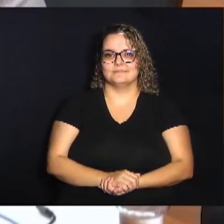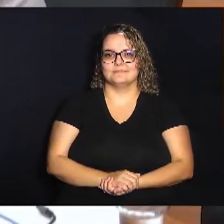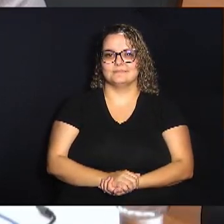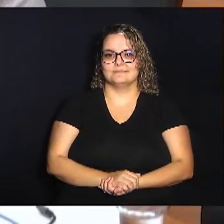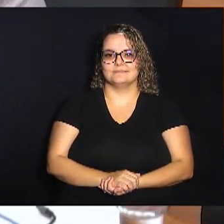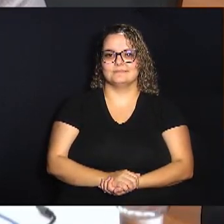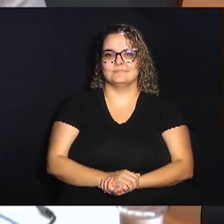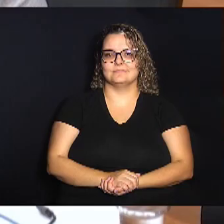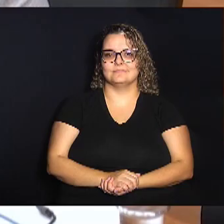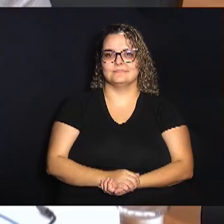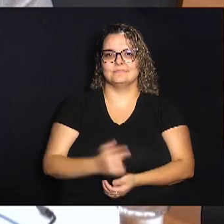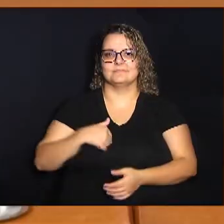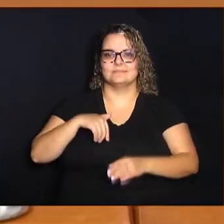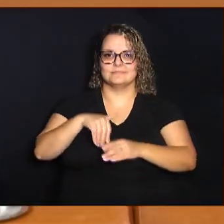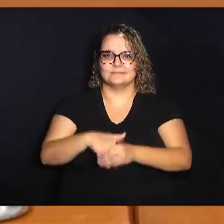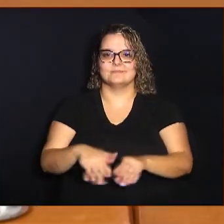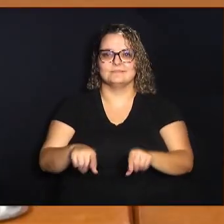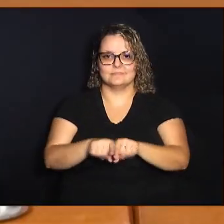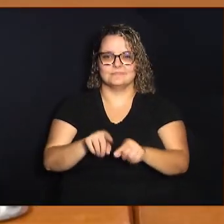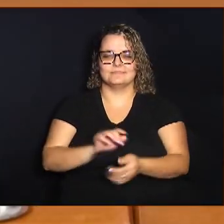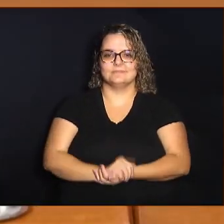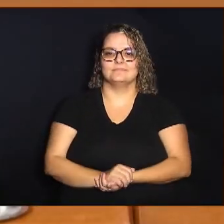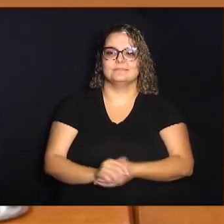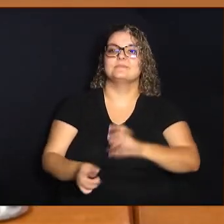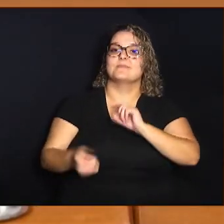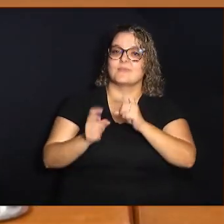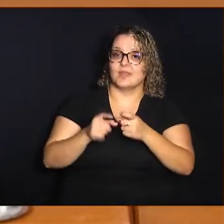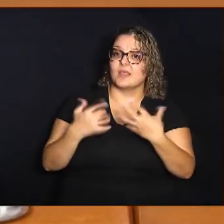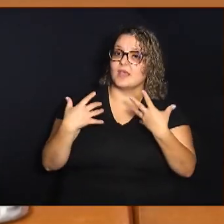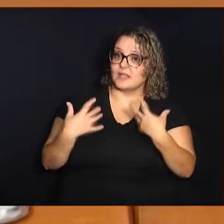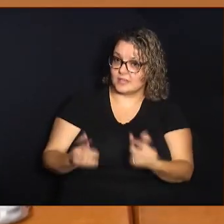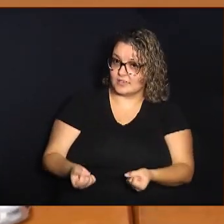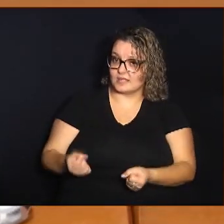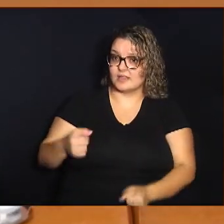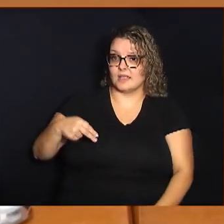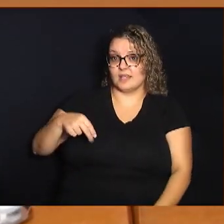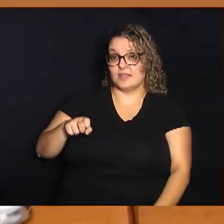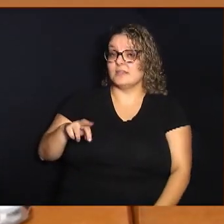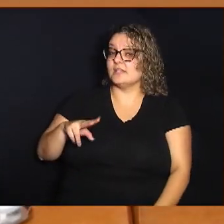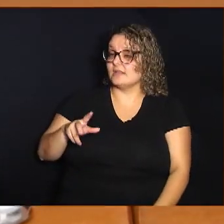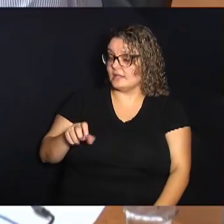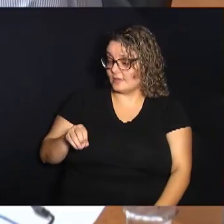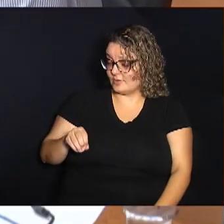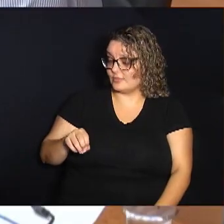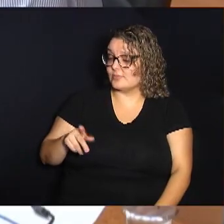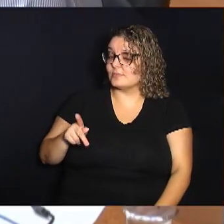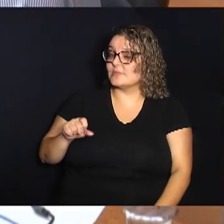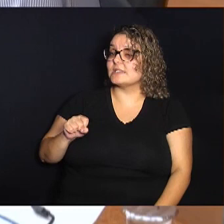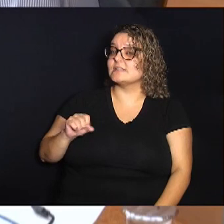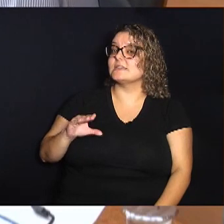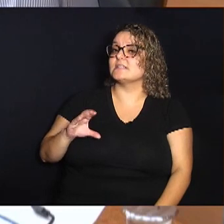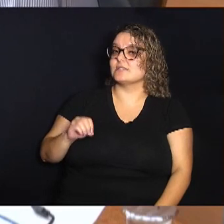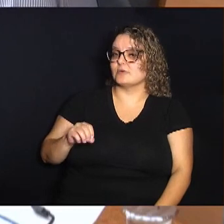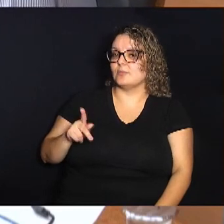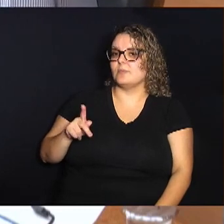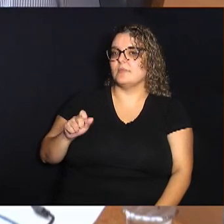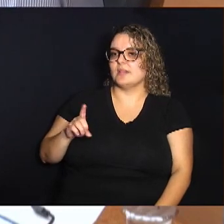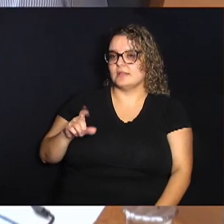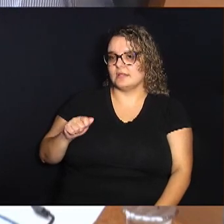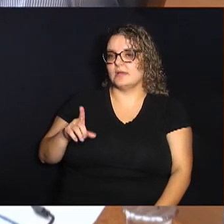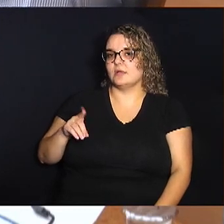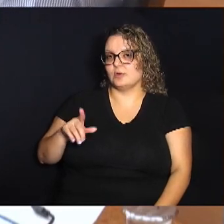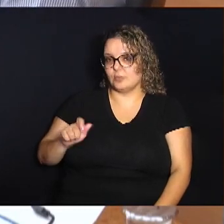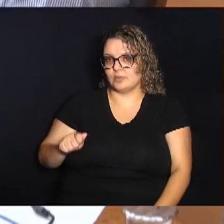E eu também voto favorável. A reunião também recebeu a neuropsicopedagoga e psicanalista Rena Wiesel, que fez a